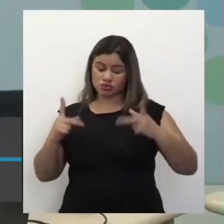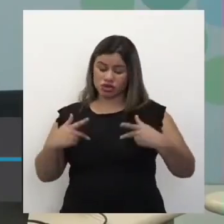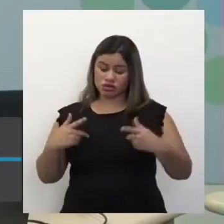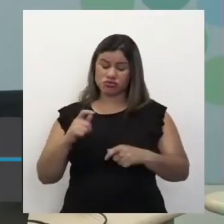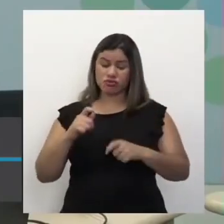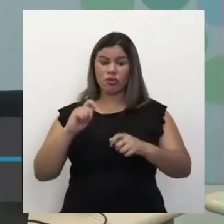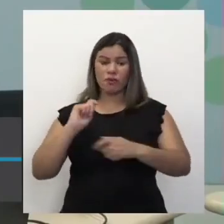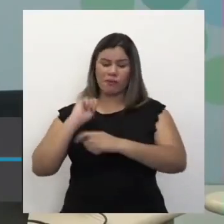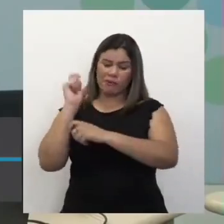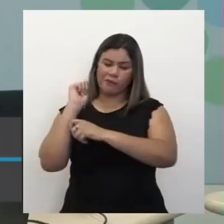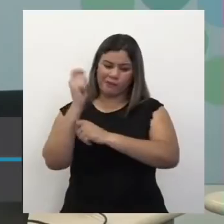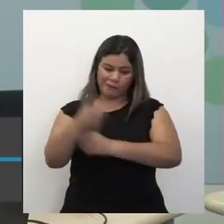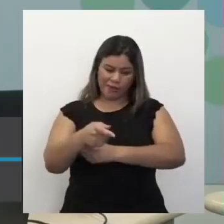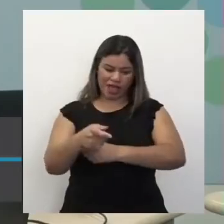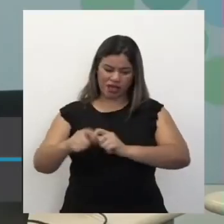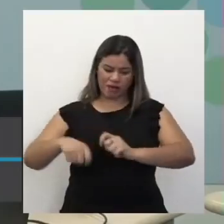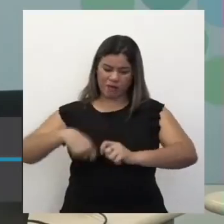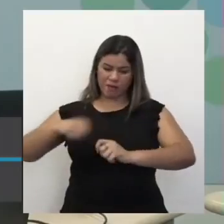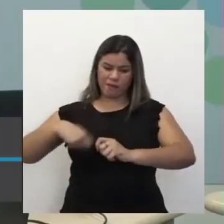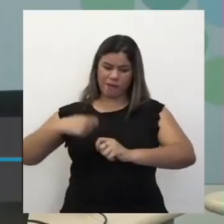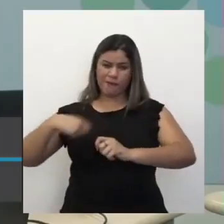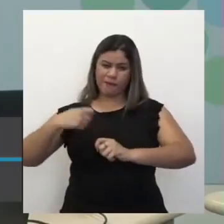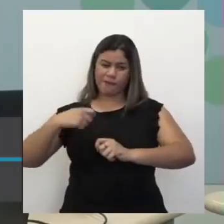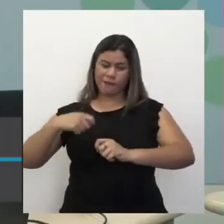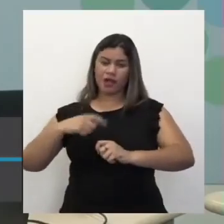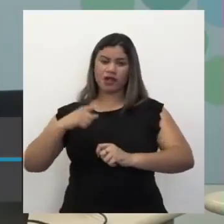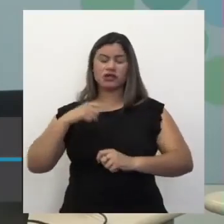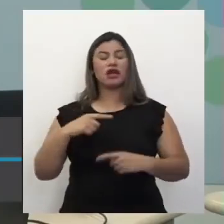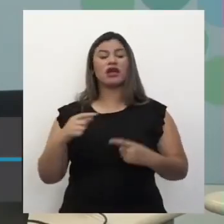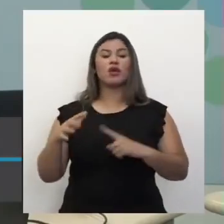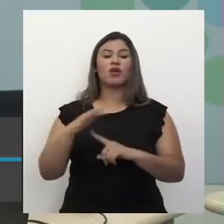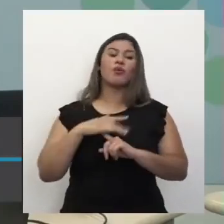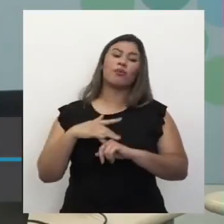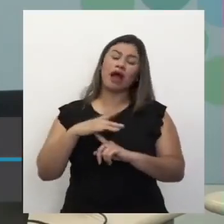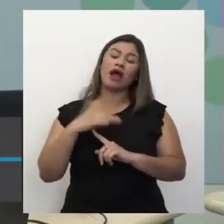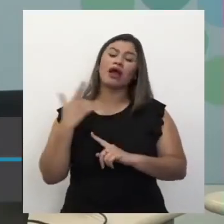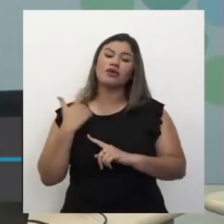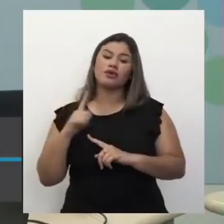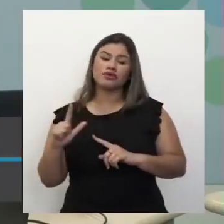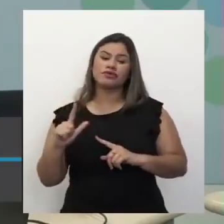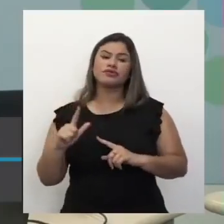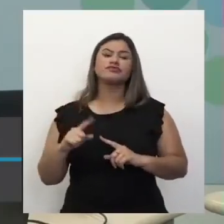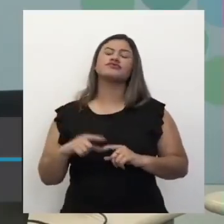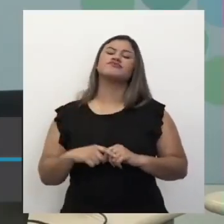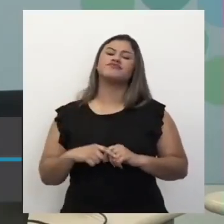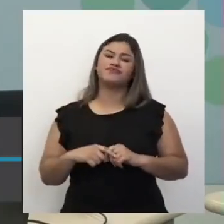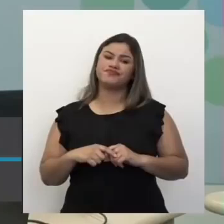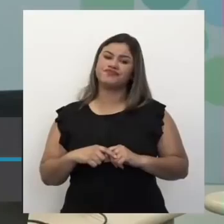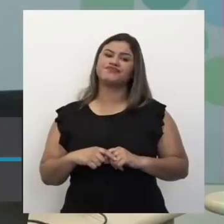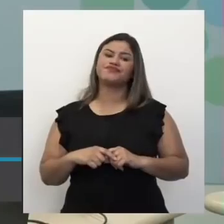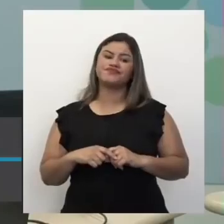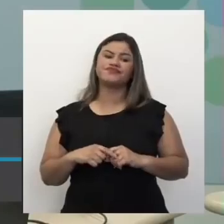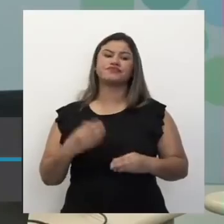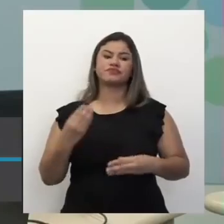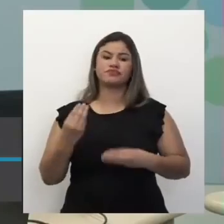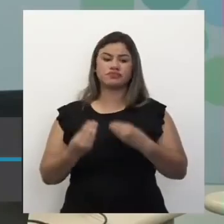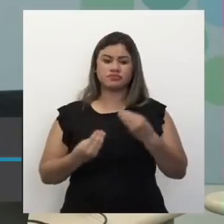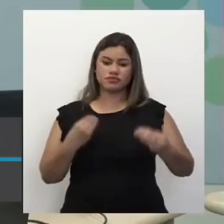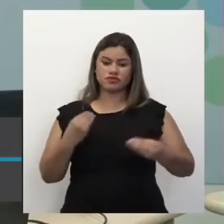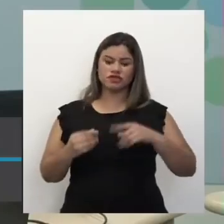outra situação, ali você tem um parque ali, que acho que é o Parque do Rola Moça, né? Que provavelmente deveria